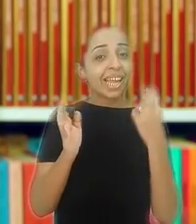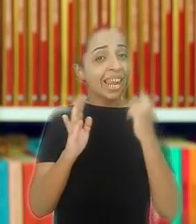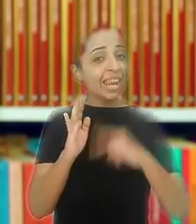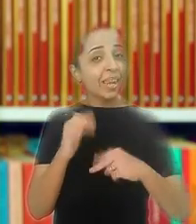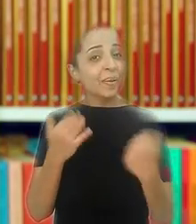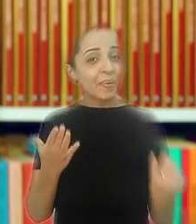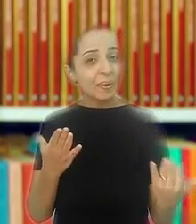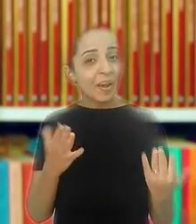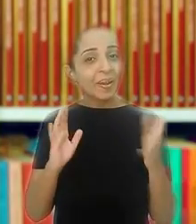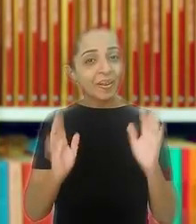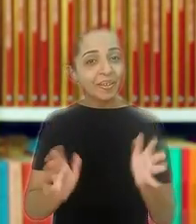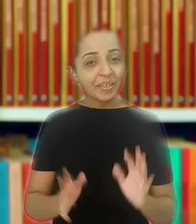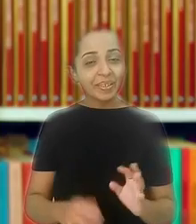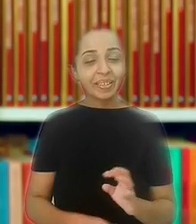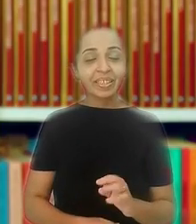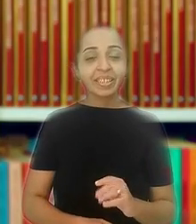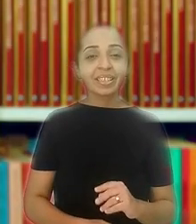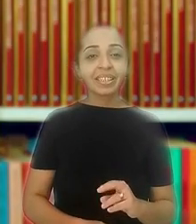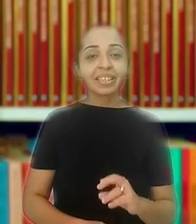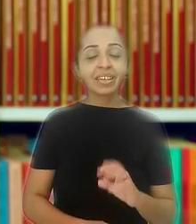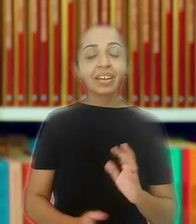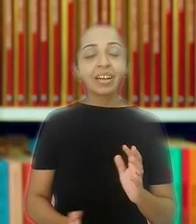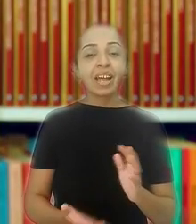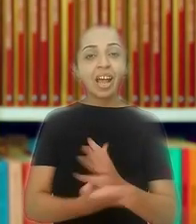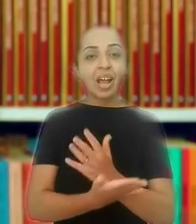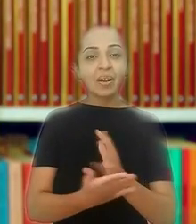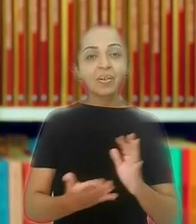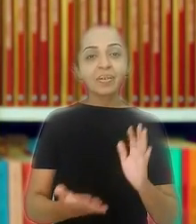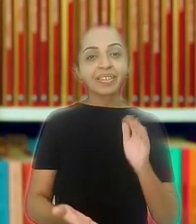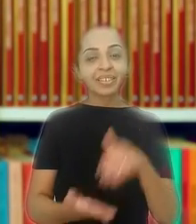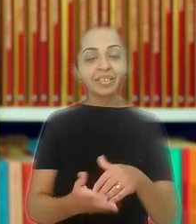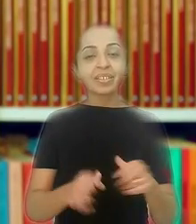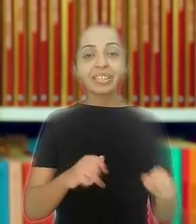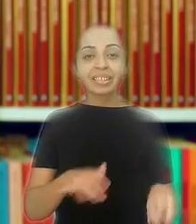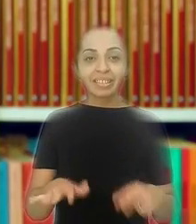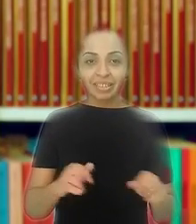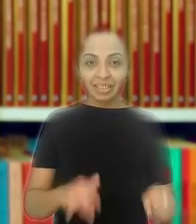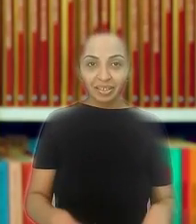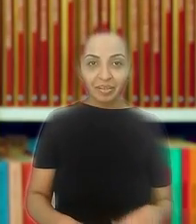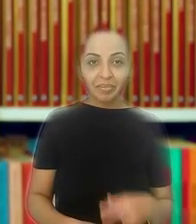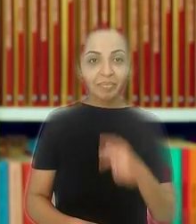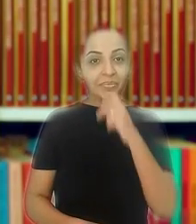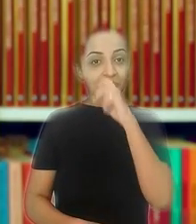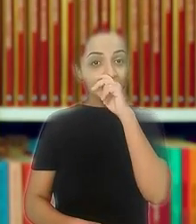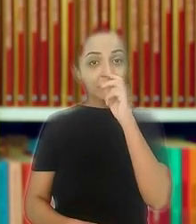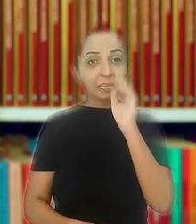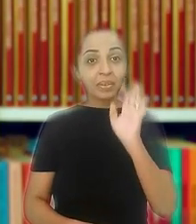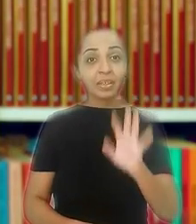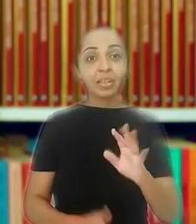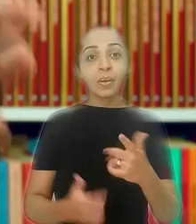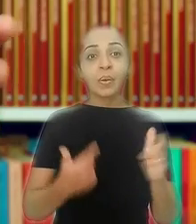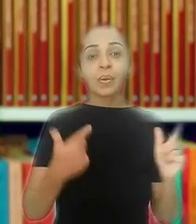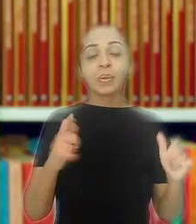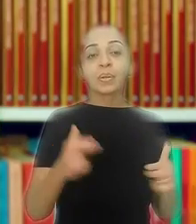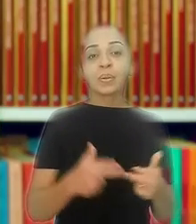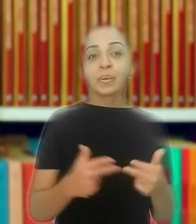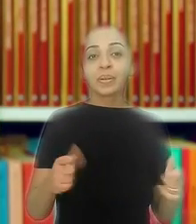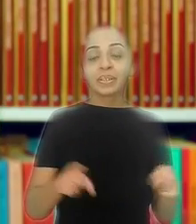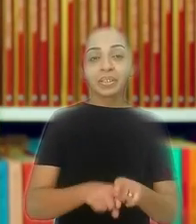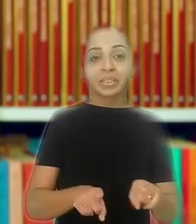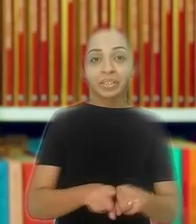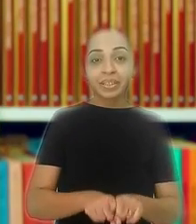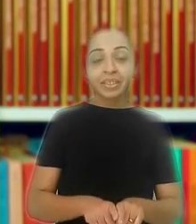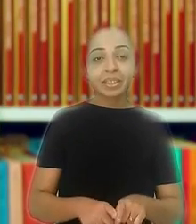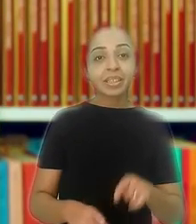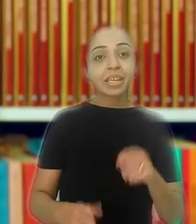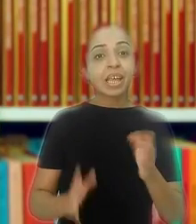leituras apesar de tudo eu tenho me desconcentrado muito nas últimas semanas para sentar e ler tô lendo outras coisas também